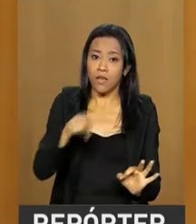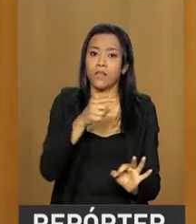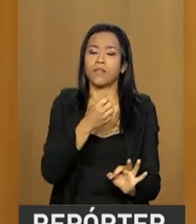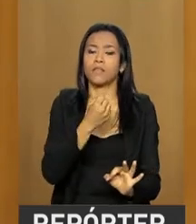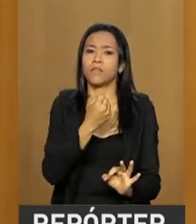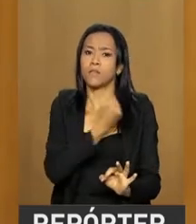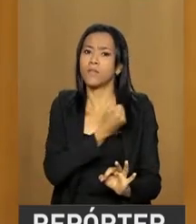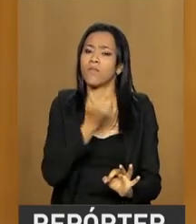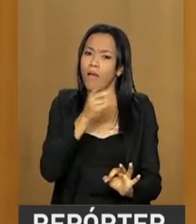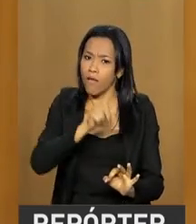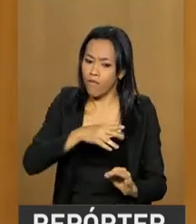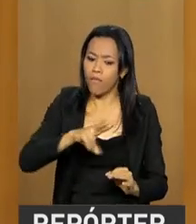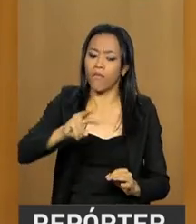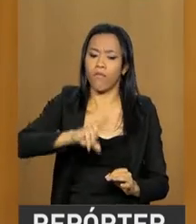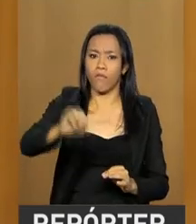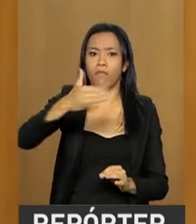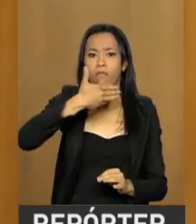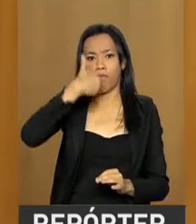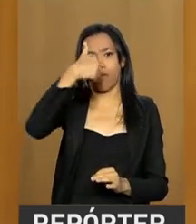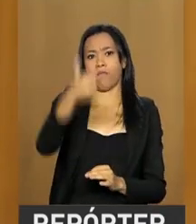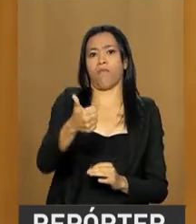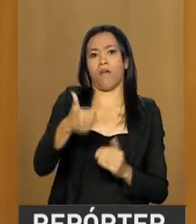melhor os